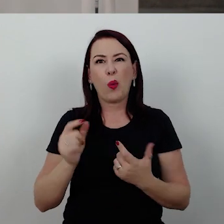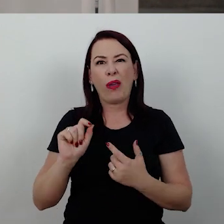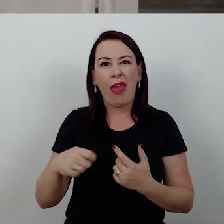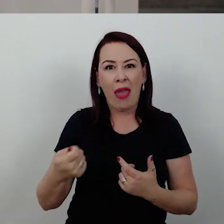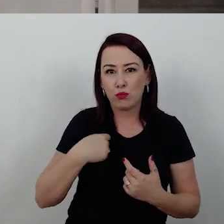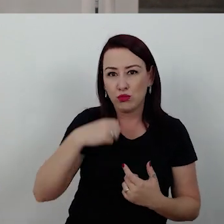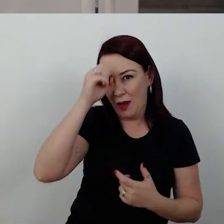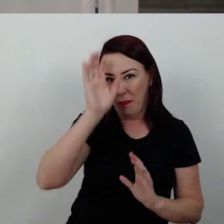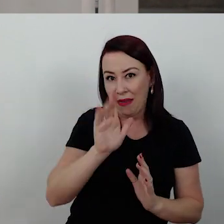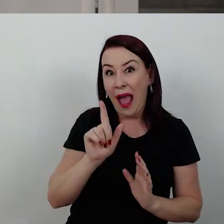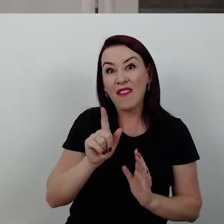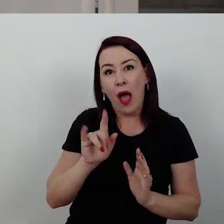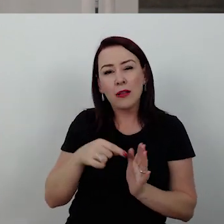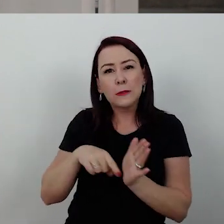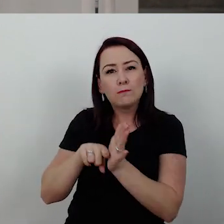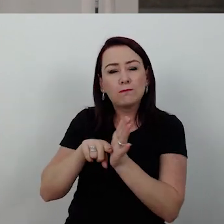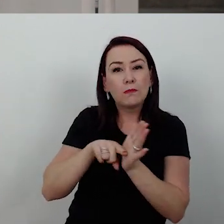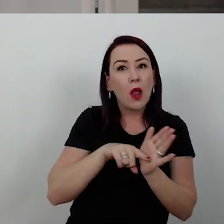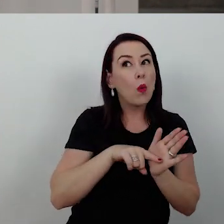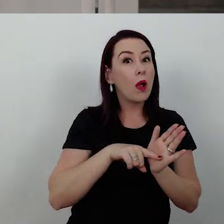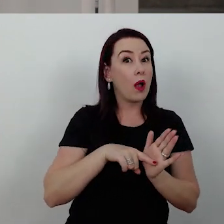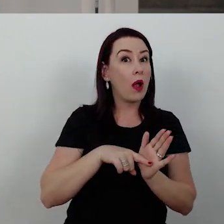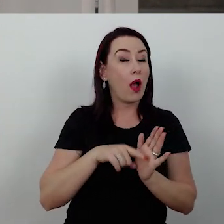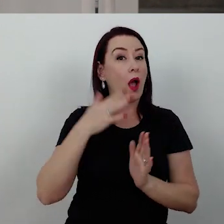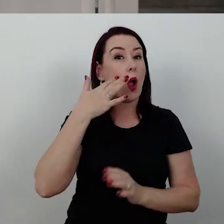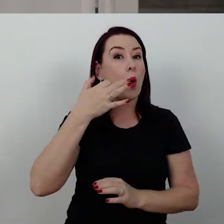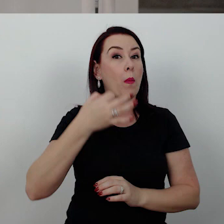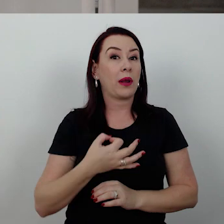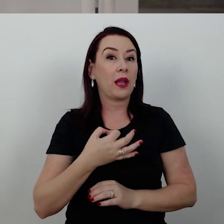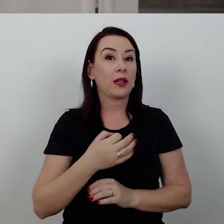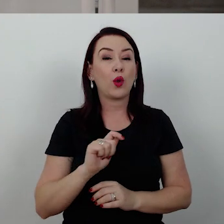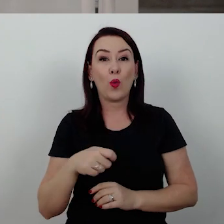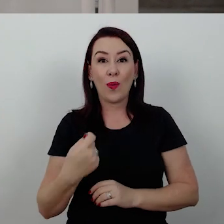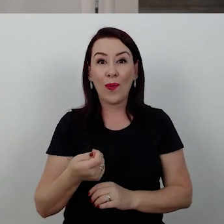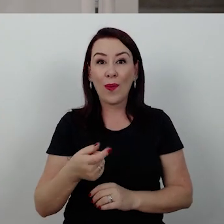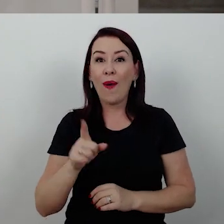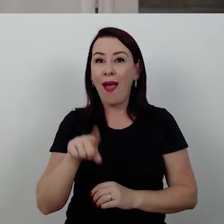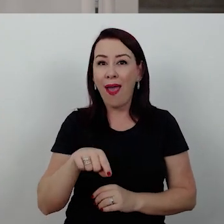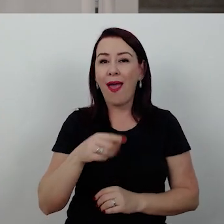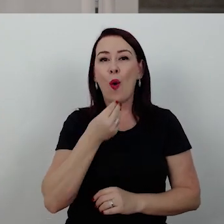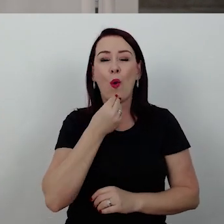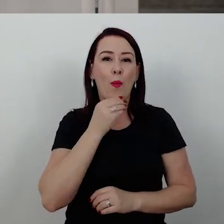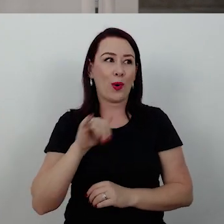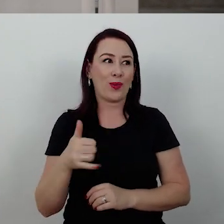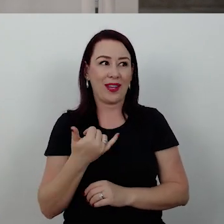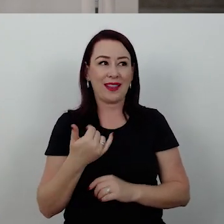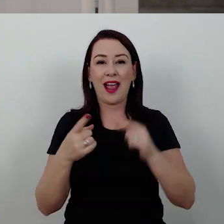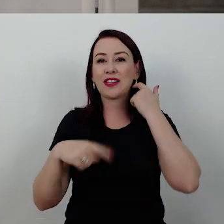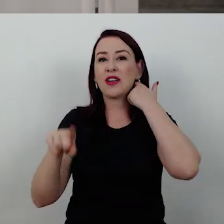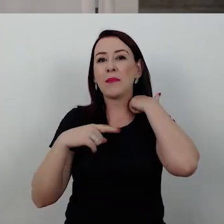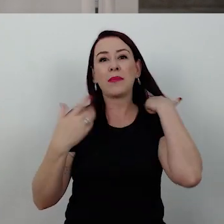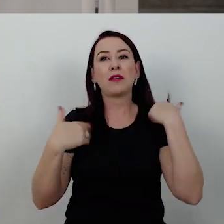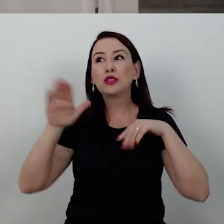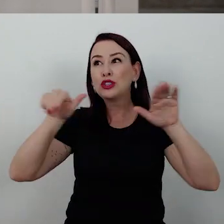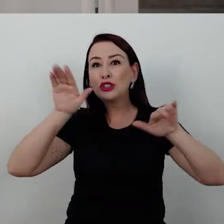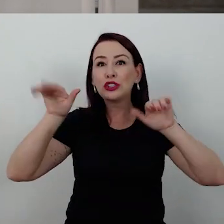e oportunidades. E eu entendi que a film commission poderia ser realmente uma oportunidade da gente atrair produções